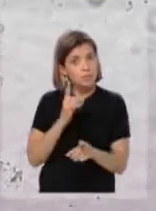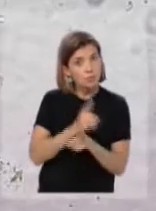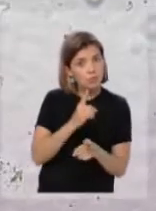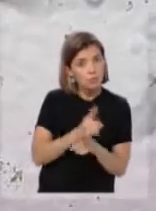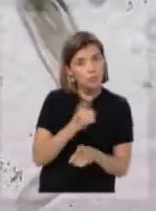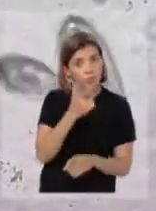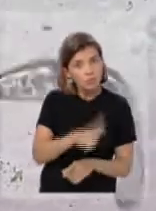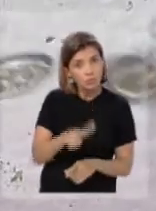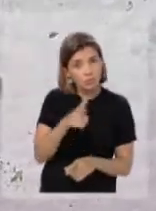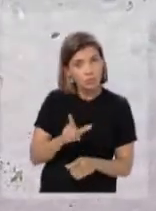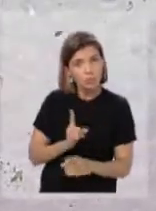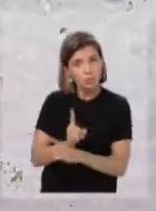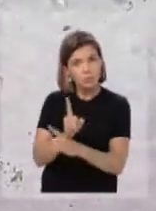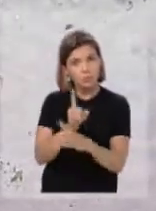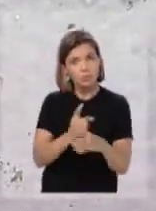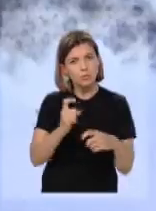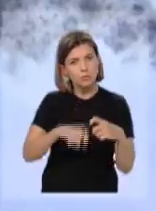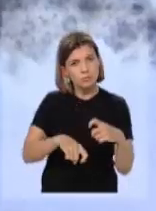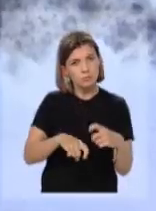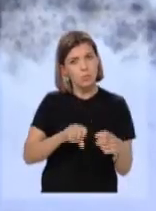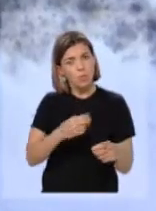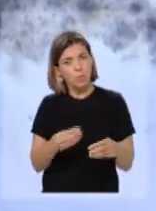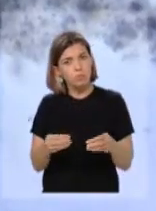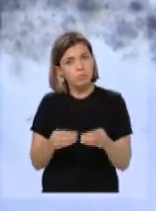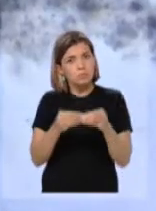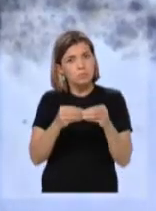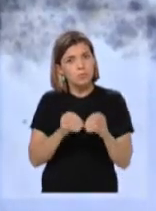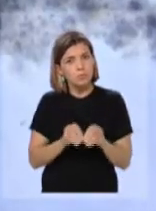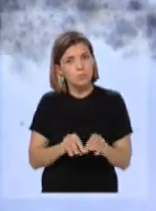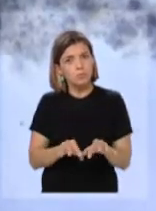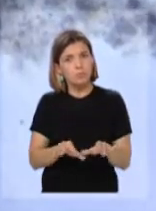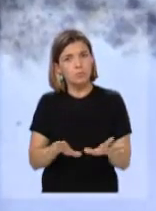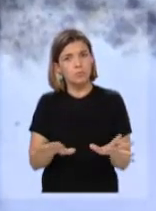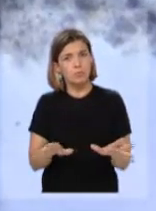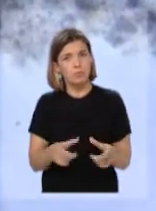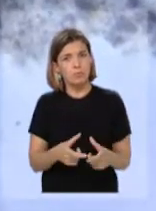e encontrar outros paramécios com os quais irão se reproduzir.